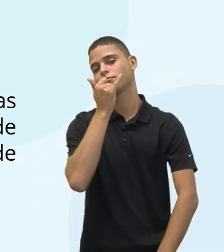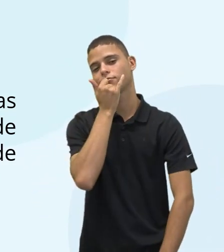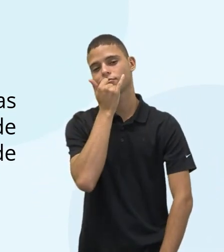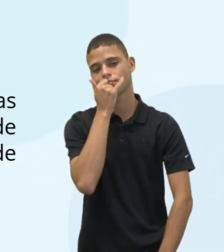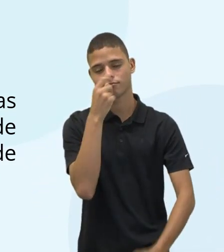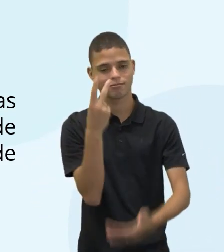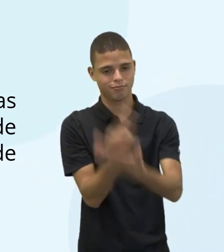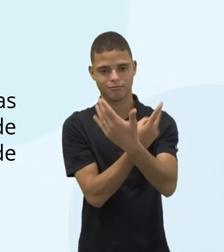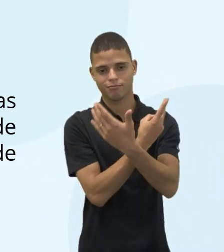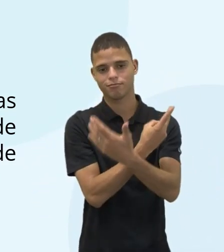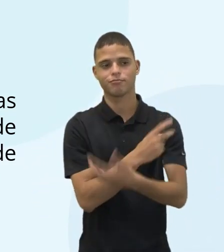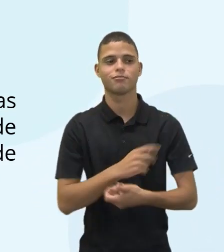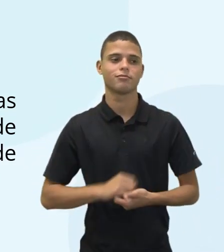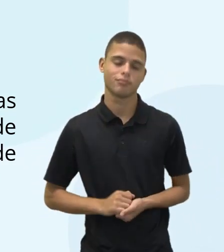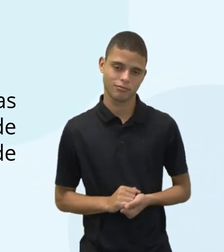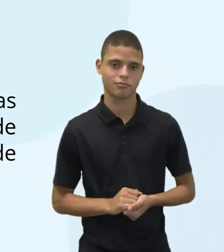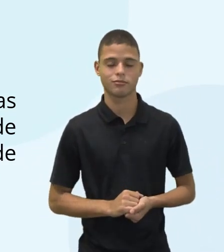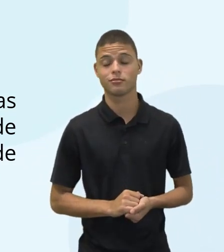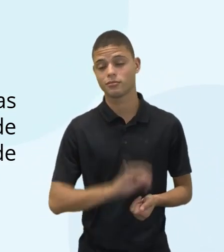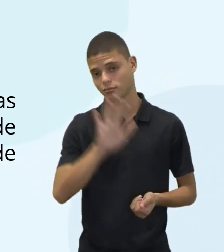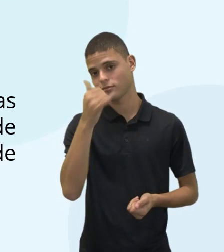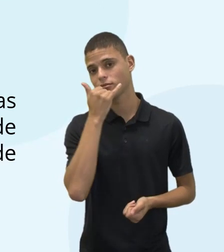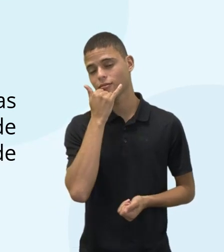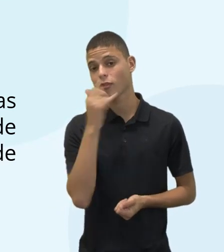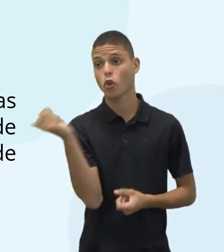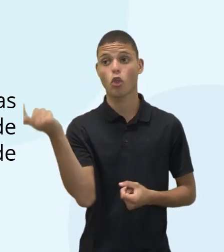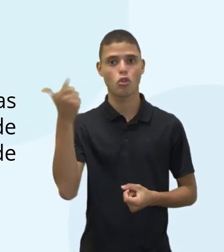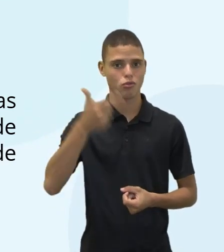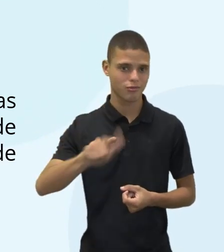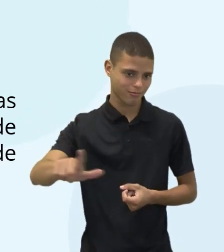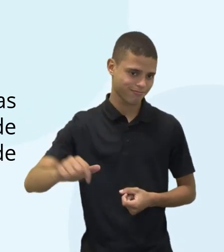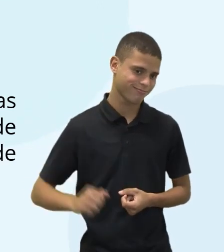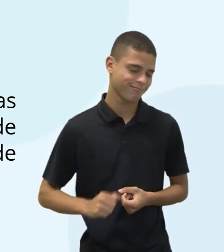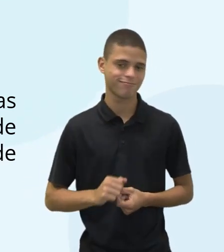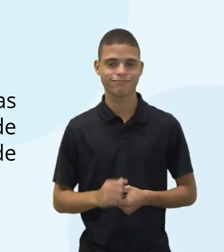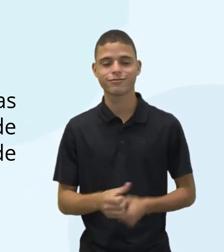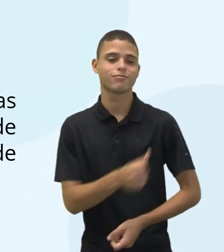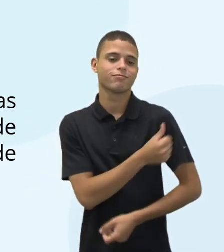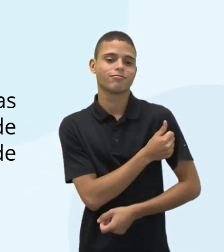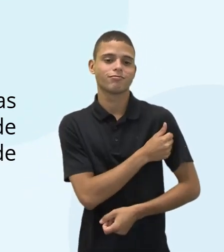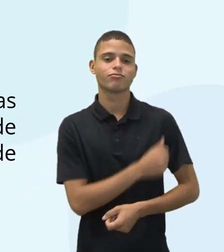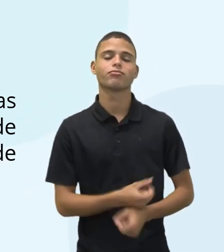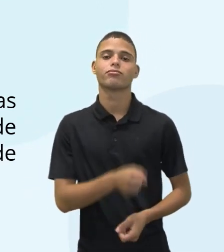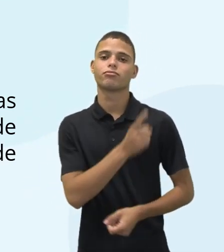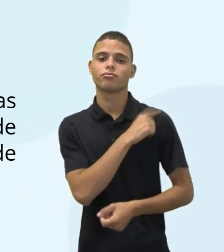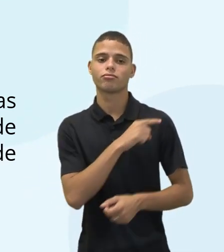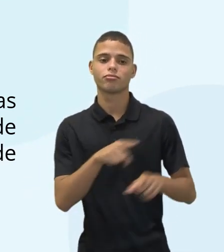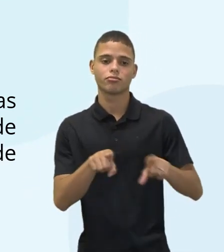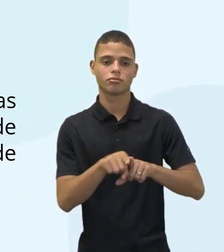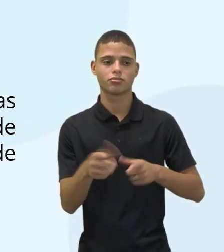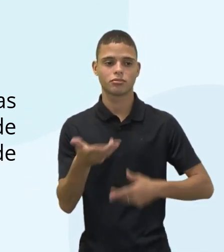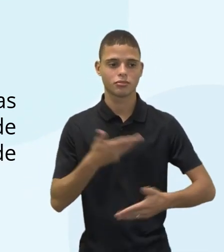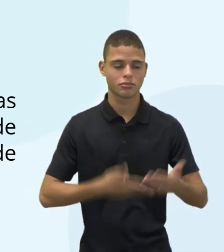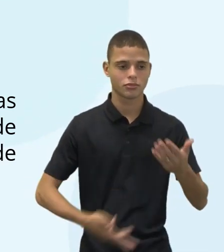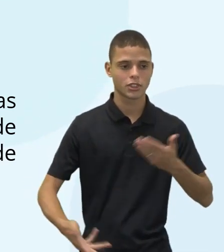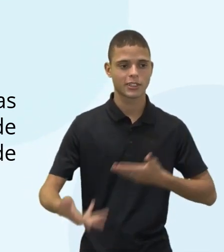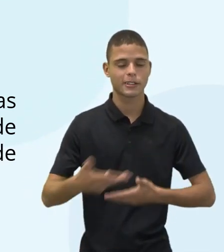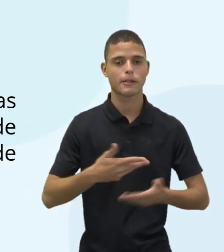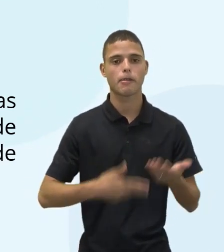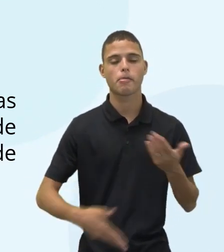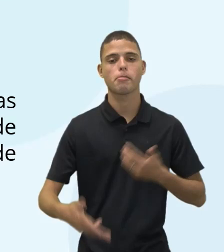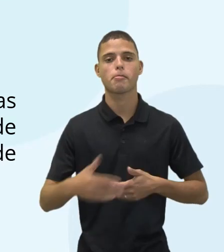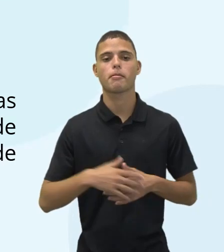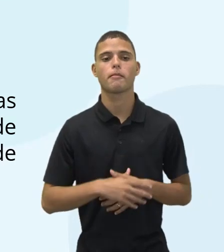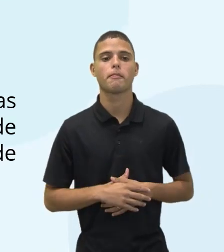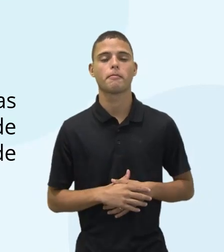tudo bem. Assim como o sexto ano, a primeira série do ensino médio é um período também de transição. Eu me perdi completamente no que eu estava falando,